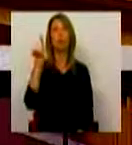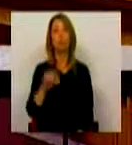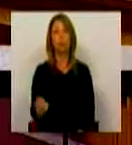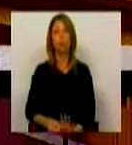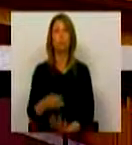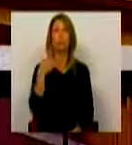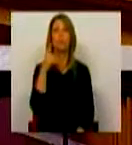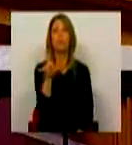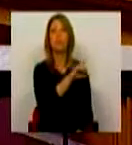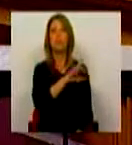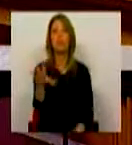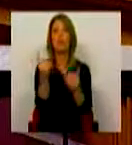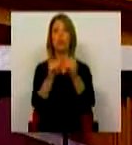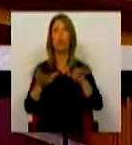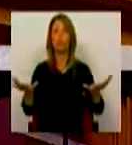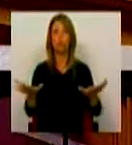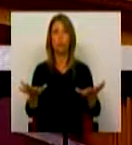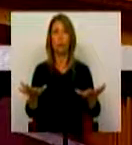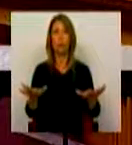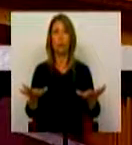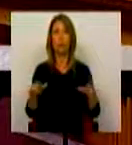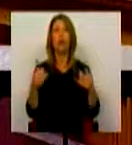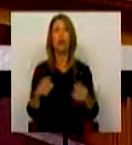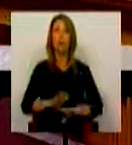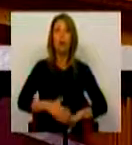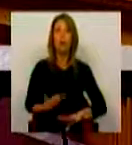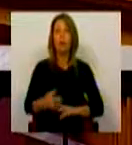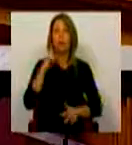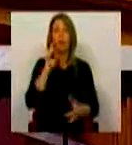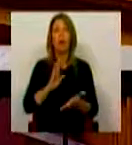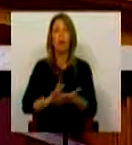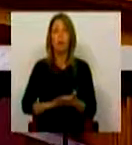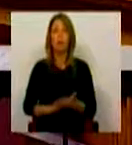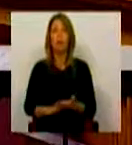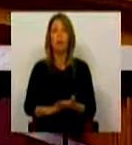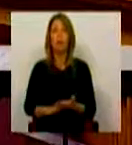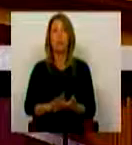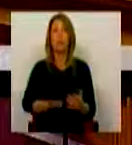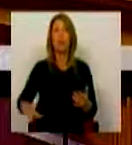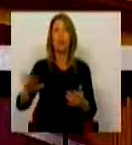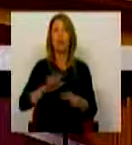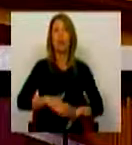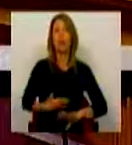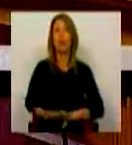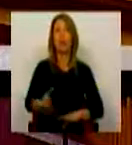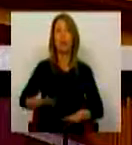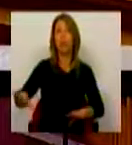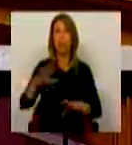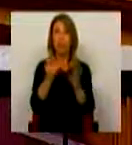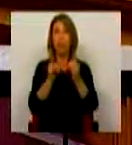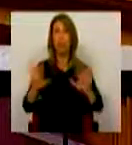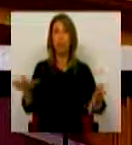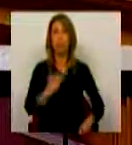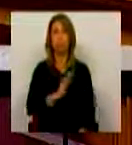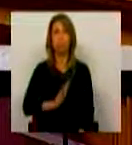mais de 1.600 computadores estiveram a reforçar e a renovar um parque informático que era obsoleto e como